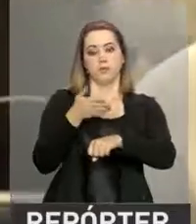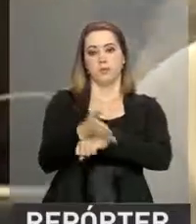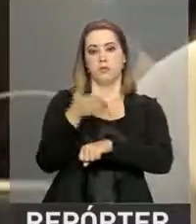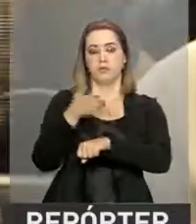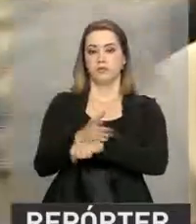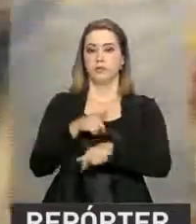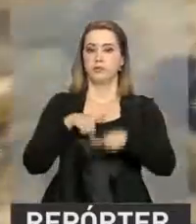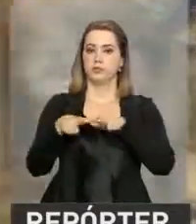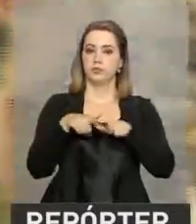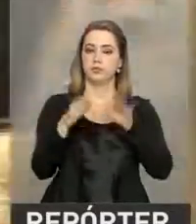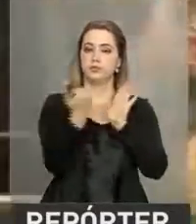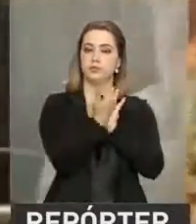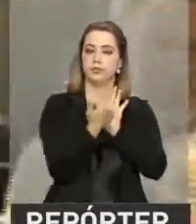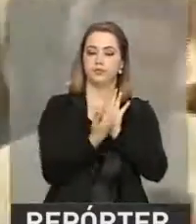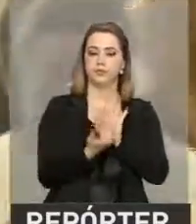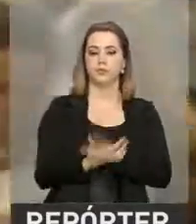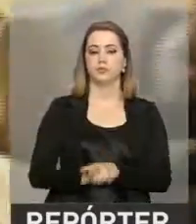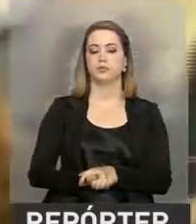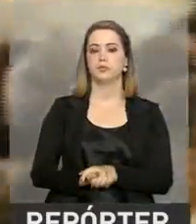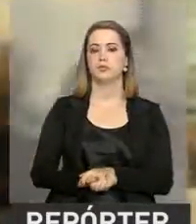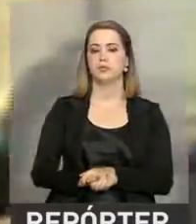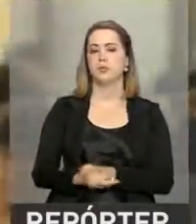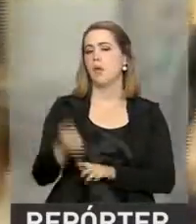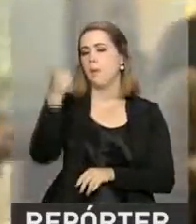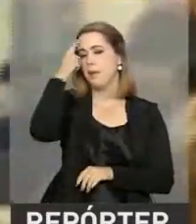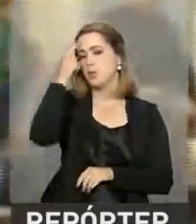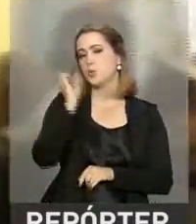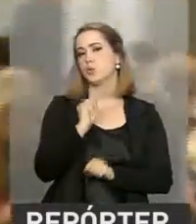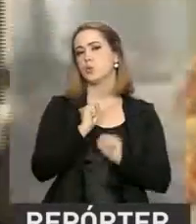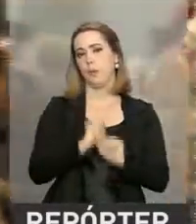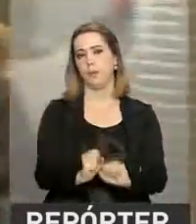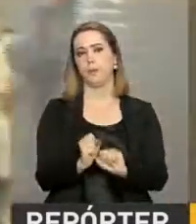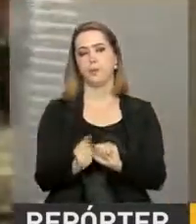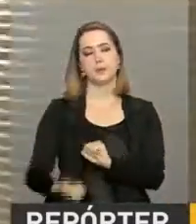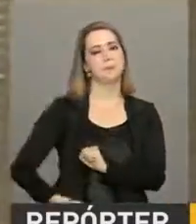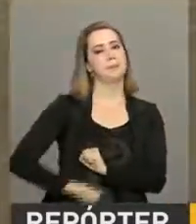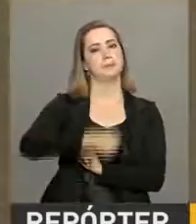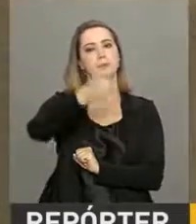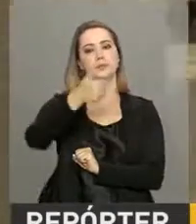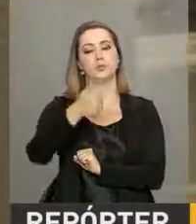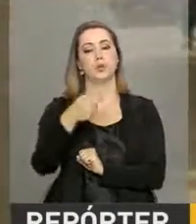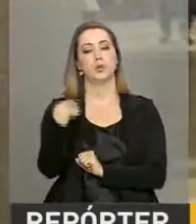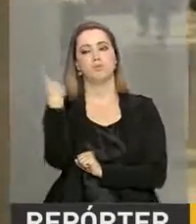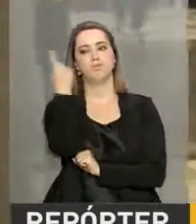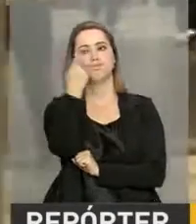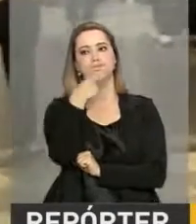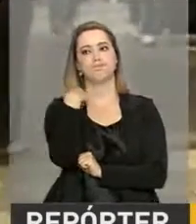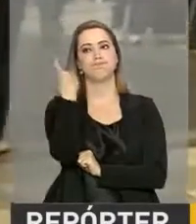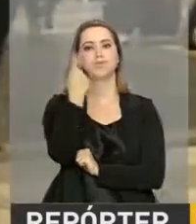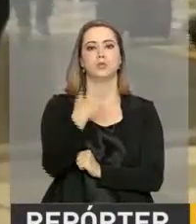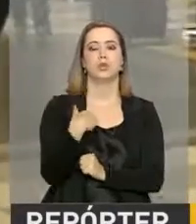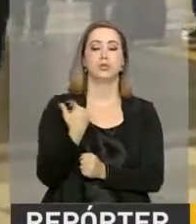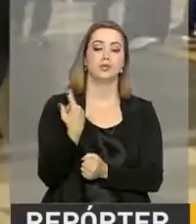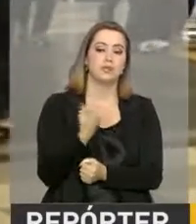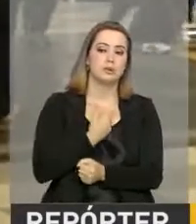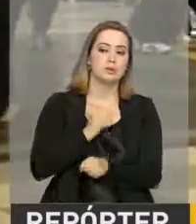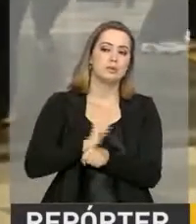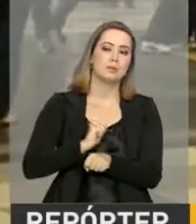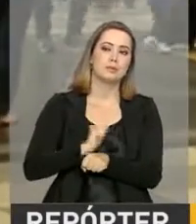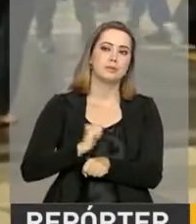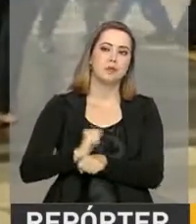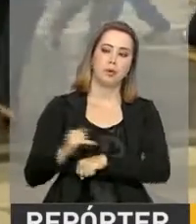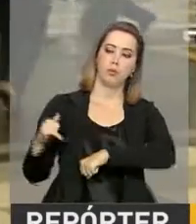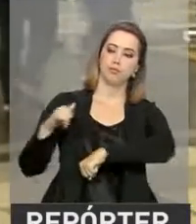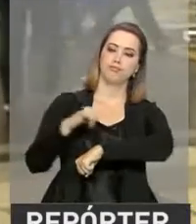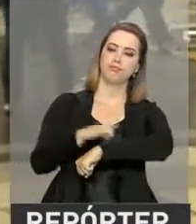já pensou se desce para tornar menos inter diante aquelas horas a fio que muitas vezes a gente é obrigado a passar esperando um vôo no